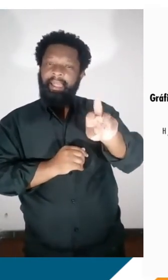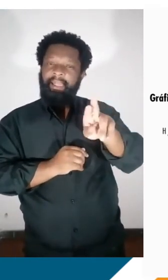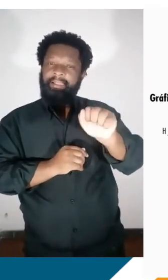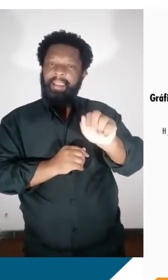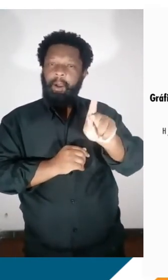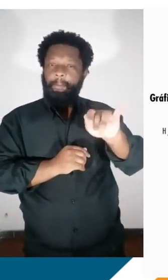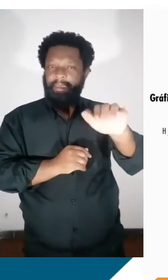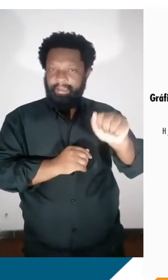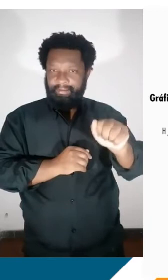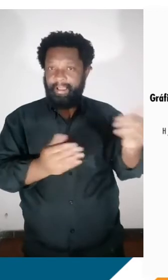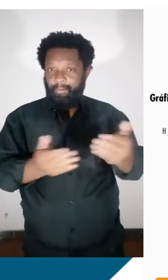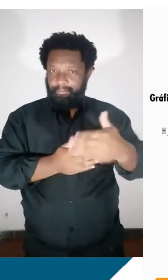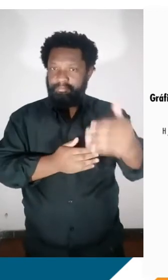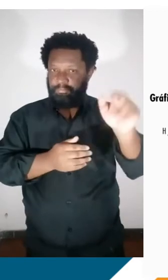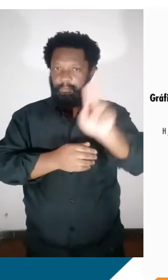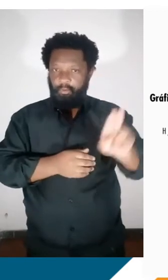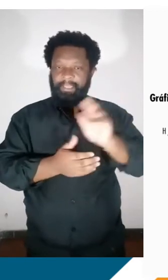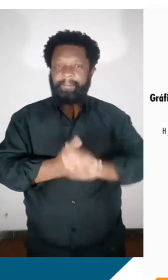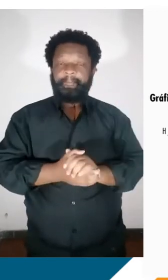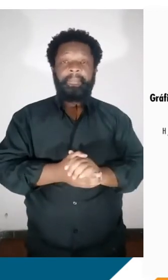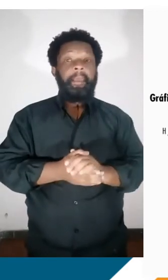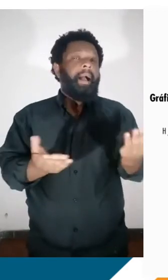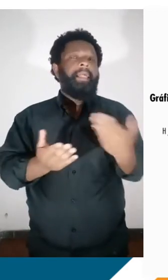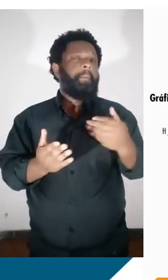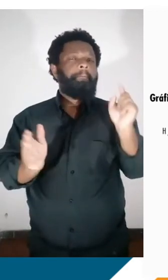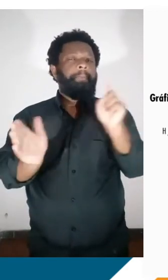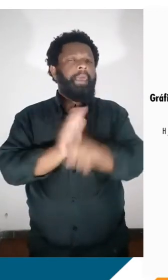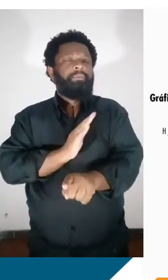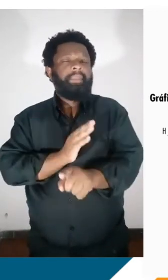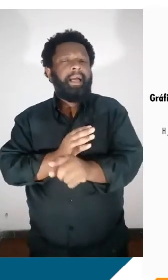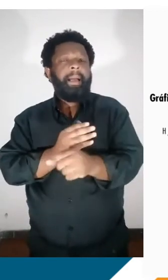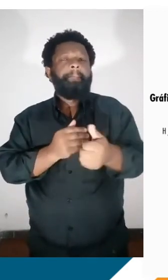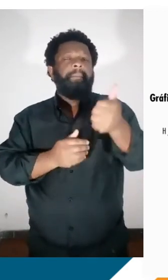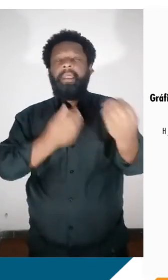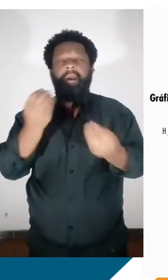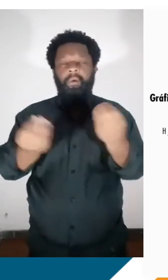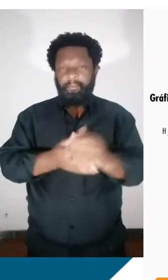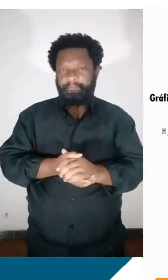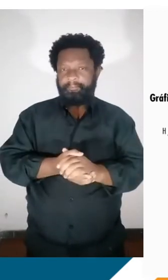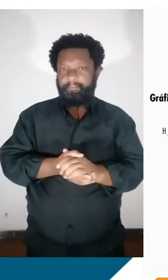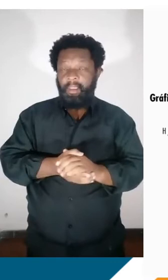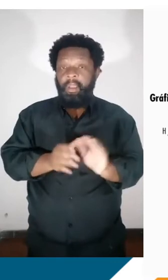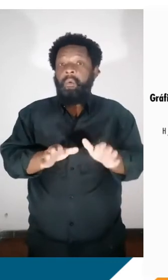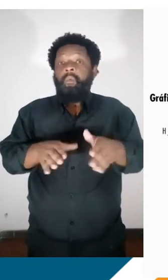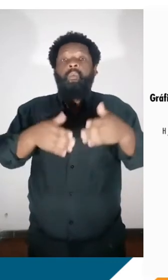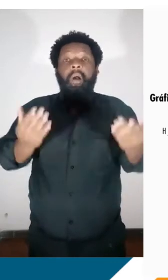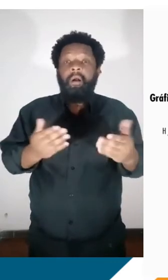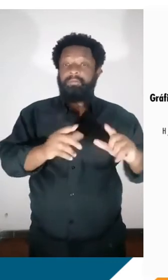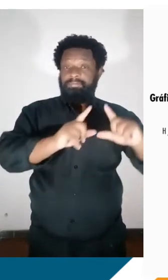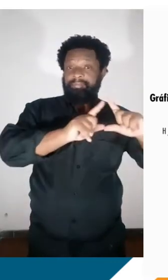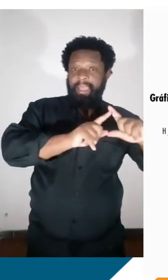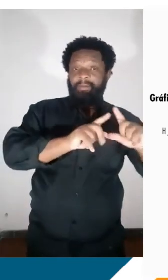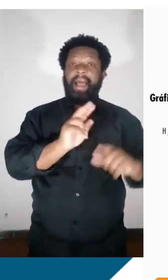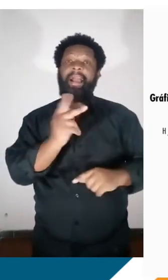que a gente vai utilizar, tá bom? A primeira pergunta que a gente pode fazer é a seguinte: qual é o